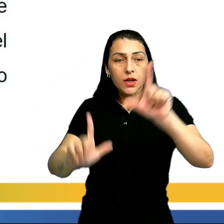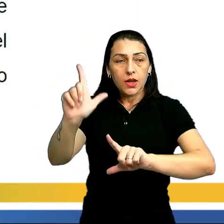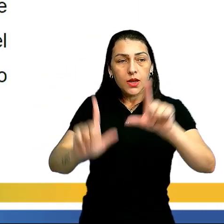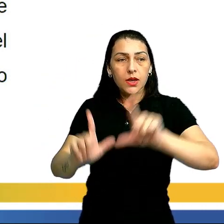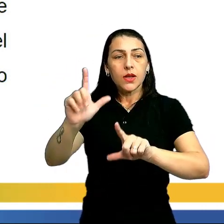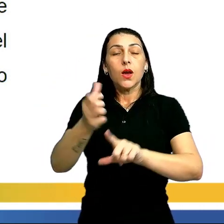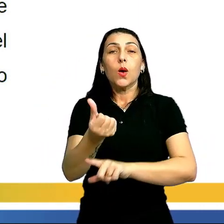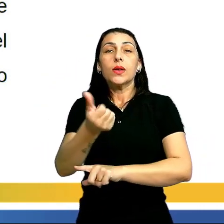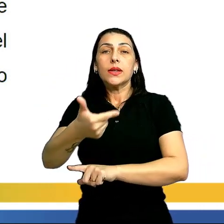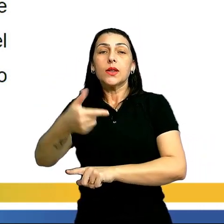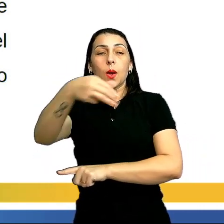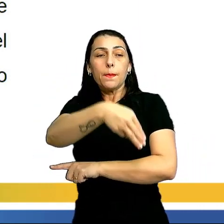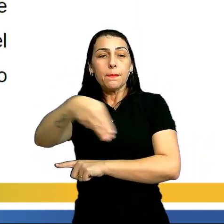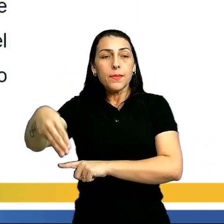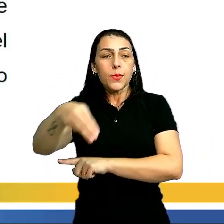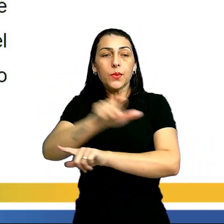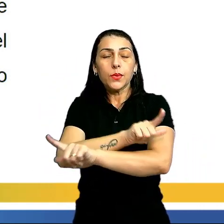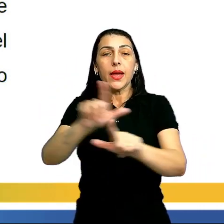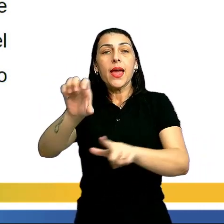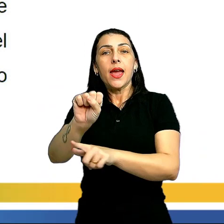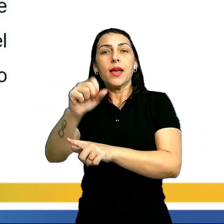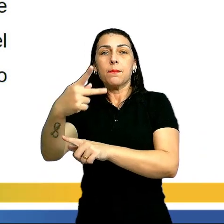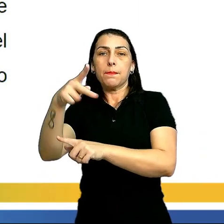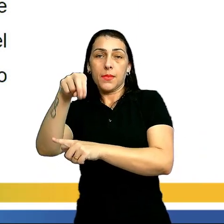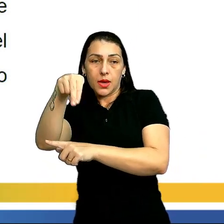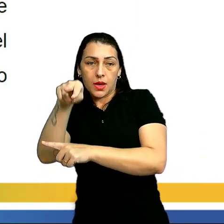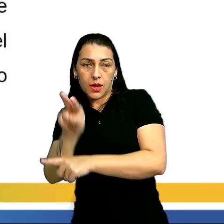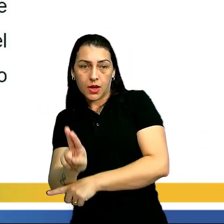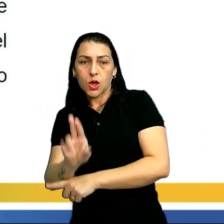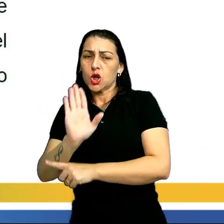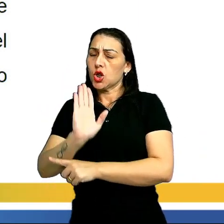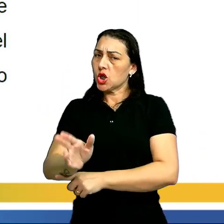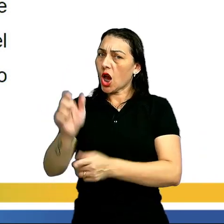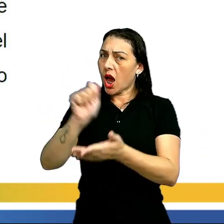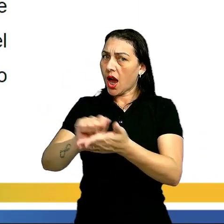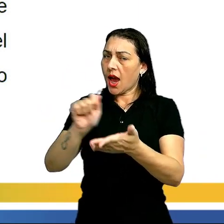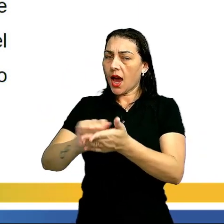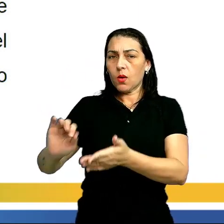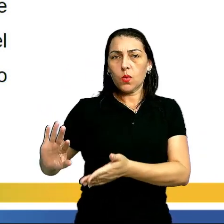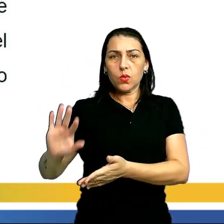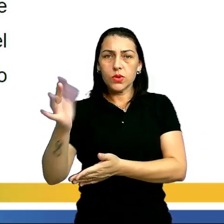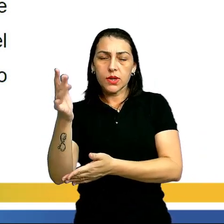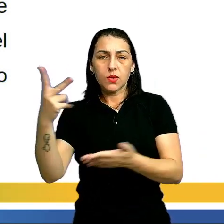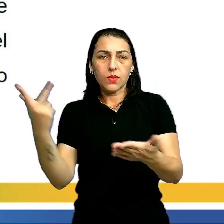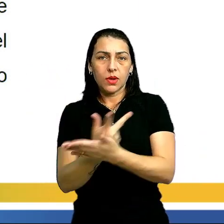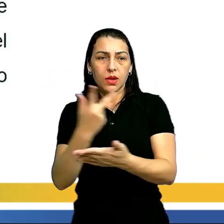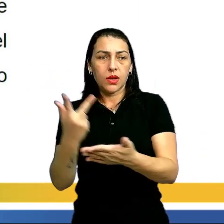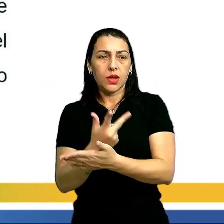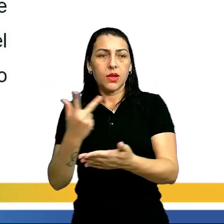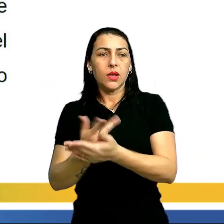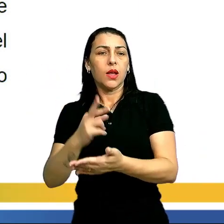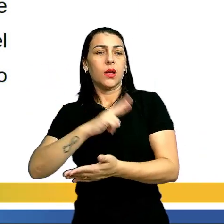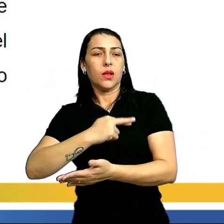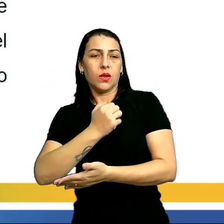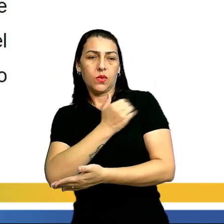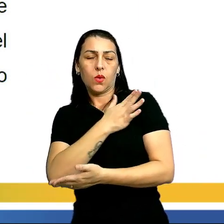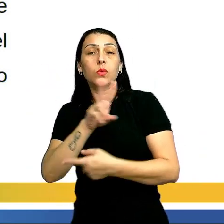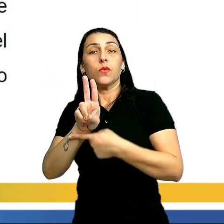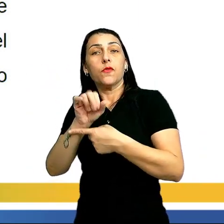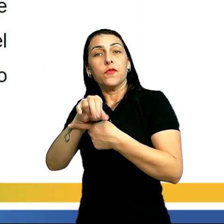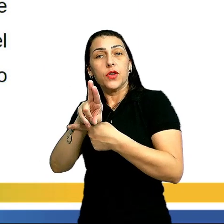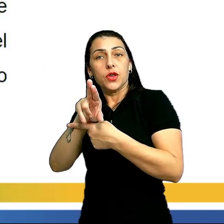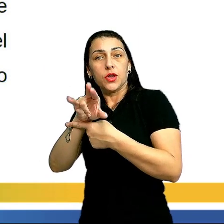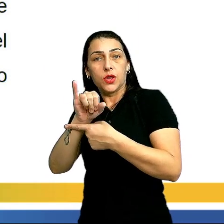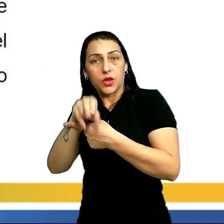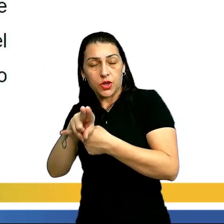Aos 62 minutos, a transmissão do ESPN já registrava a recorrência de cantos racistas contra o Vini Júnior